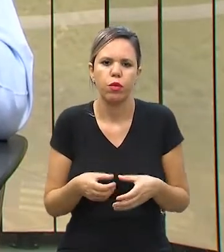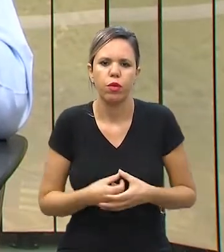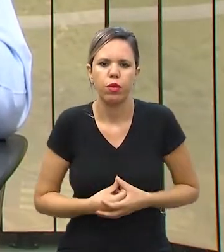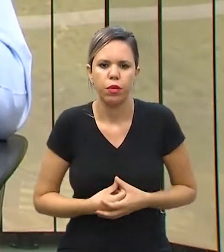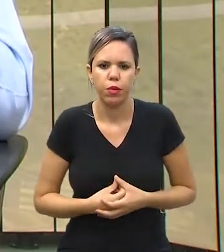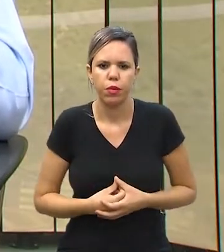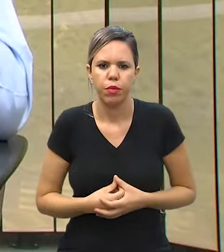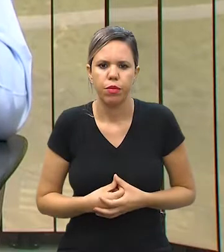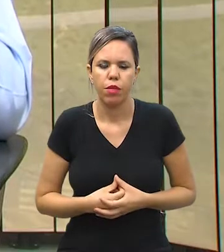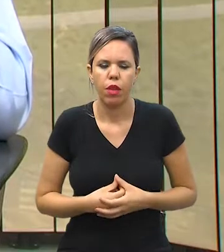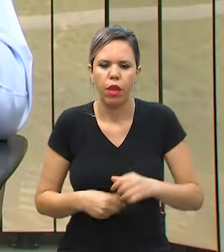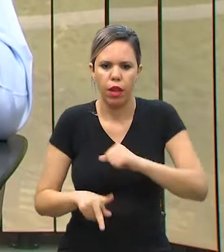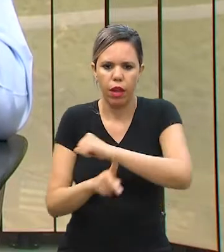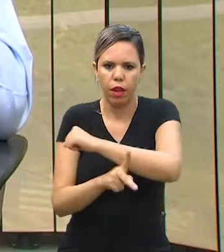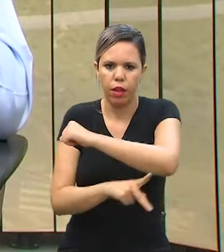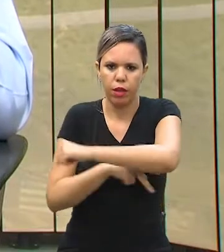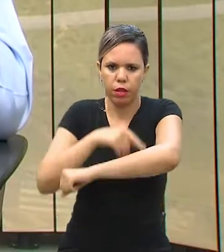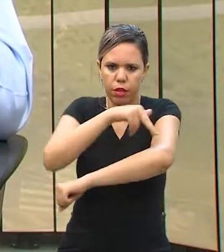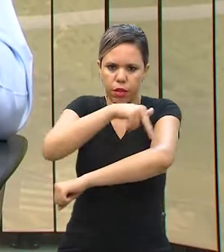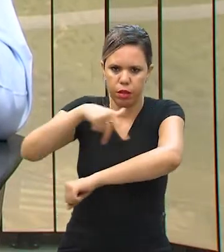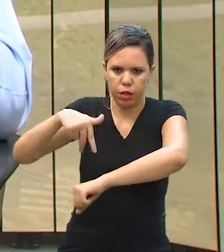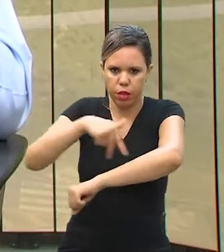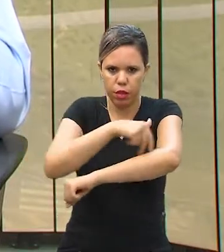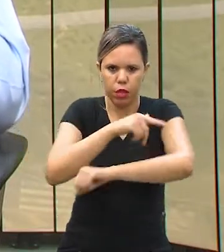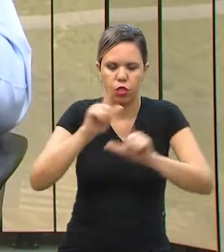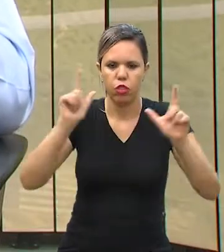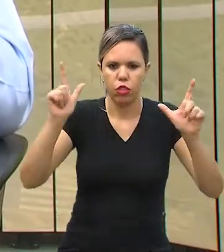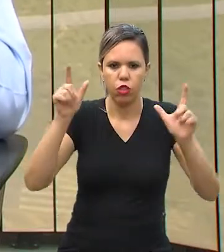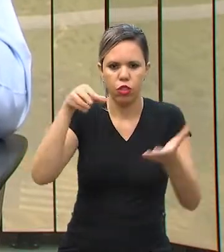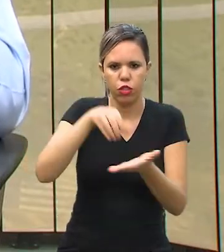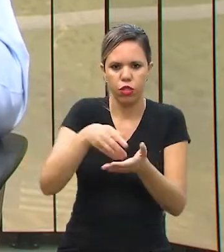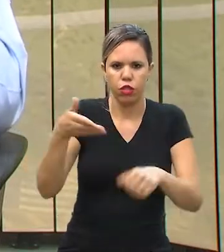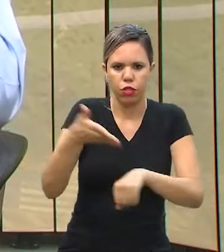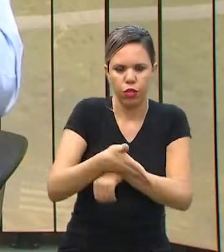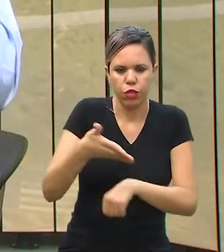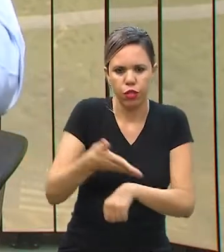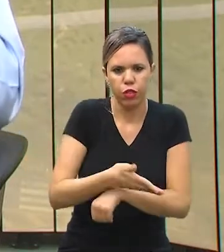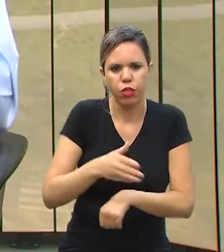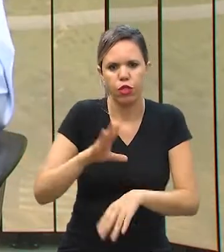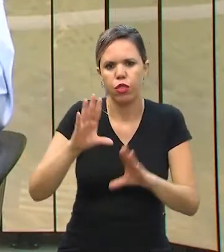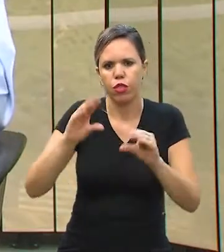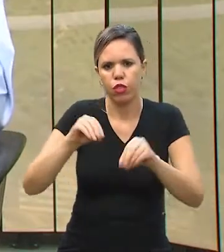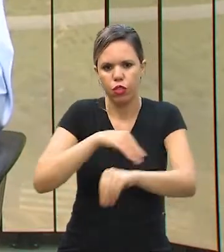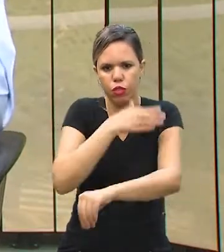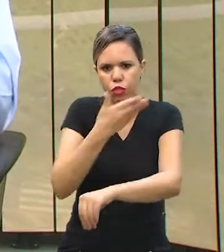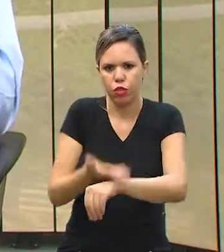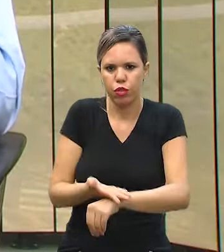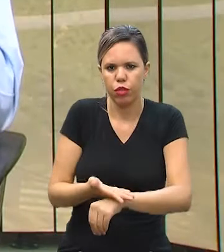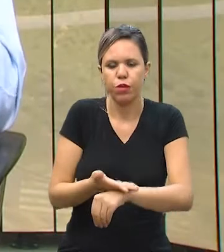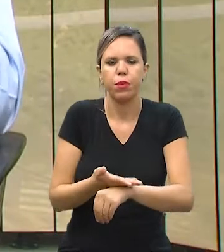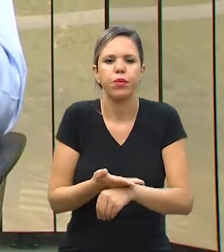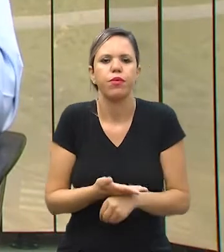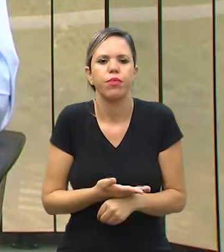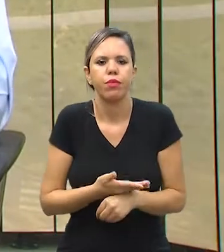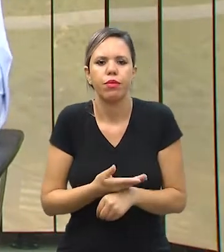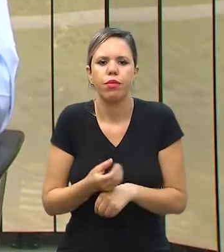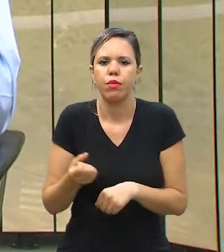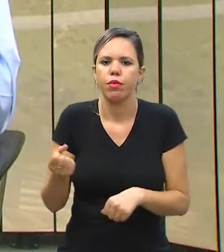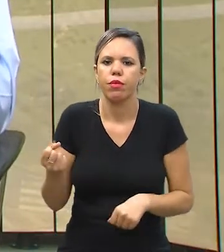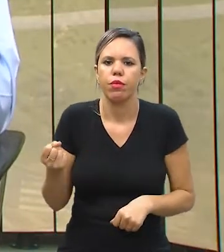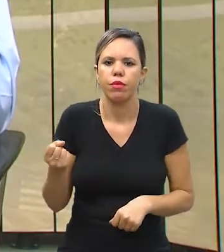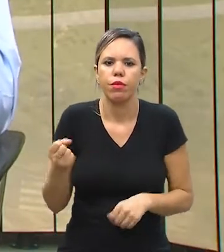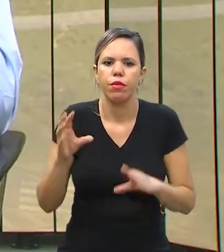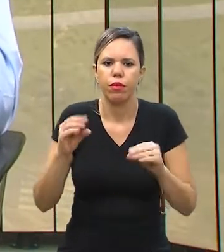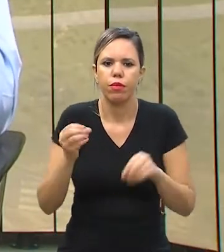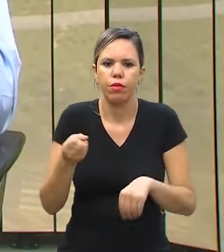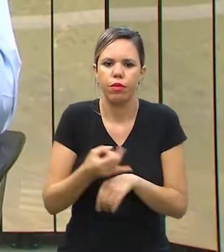em cima do viaduto, tinha a Fly Disco Club, nós vínhamos ali, ficava a noite toda ali, e virava a